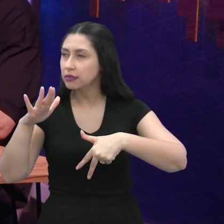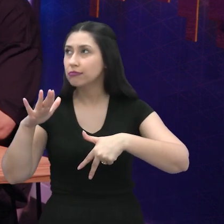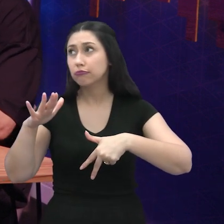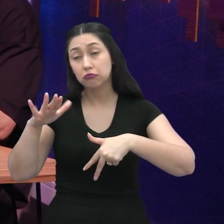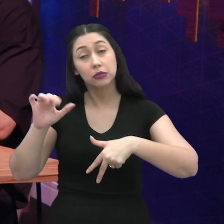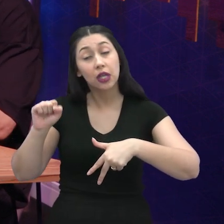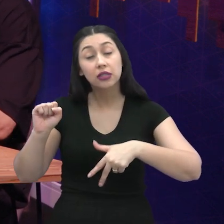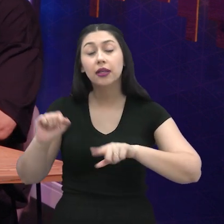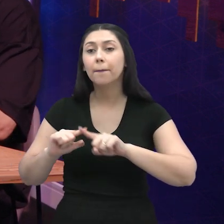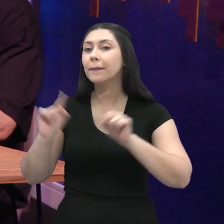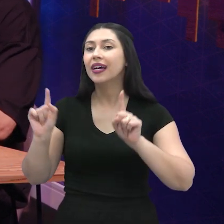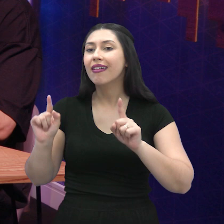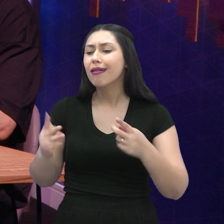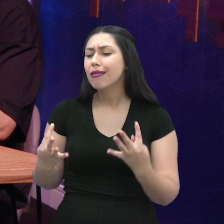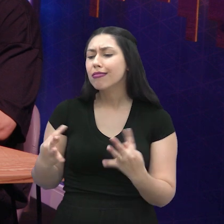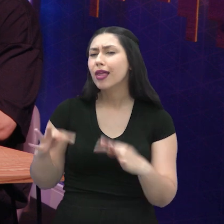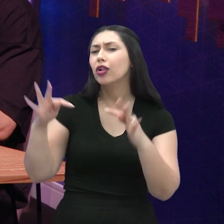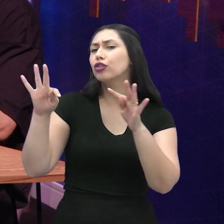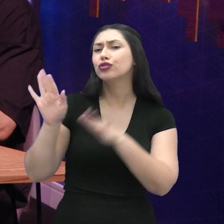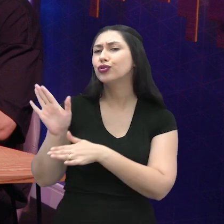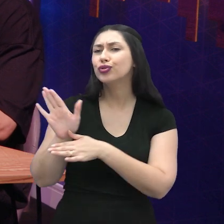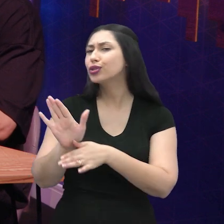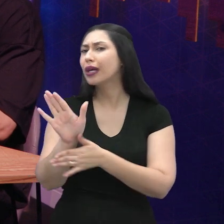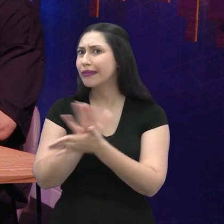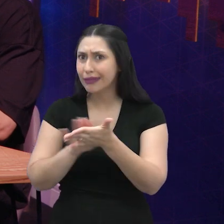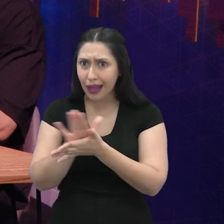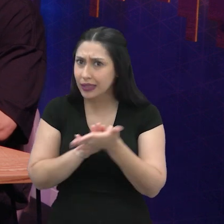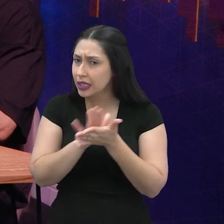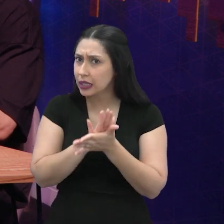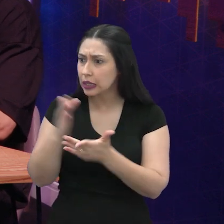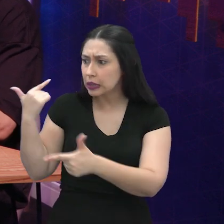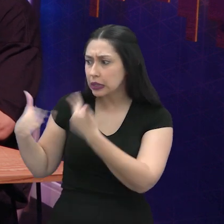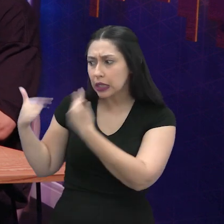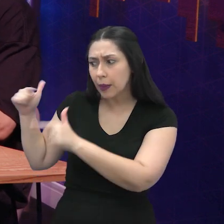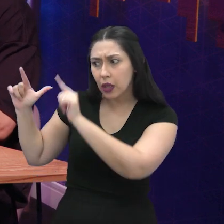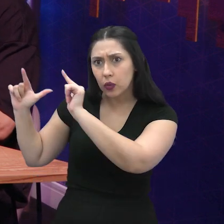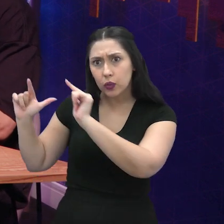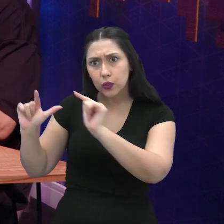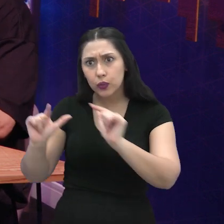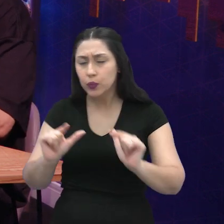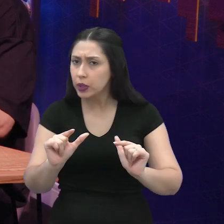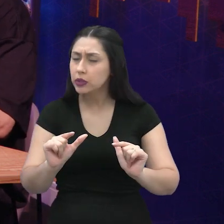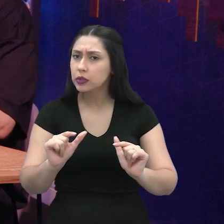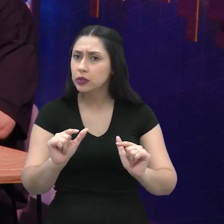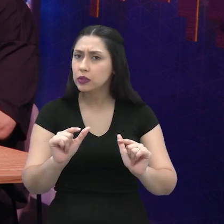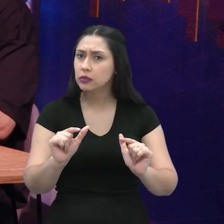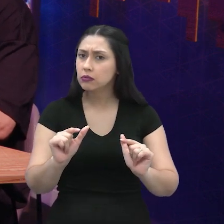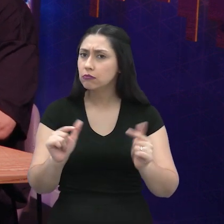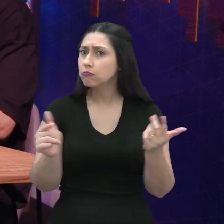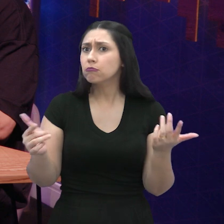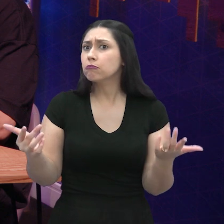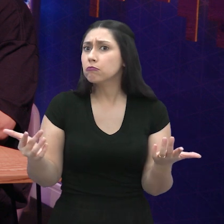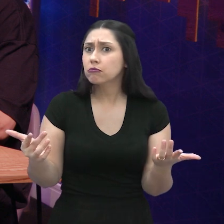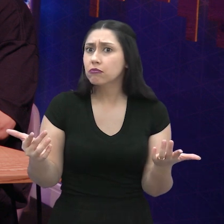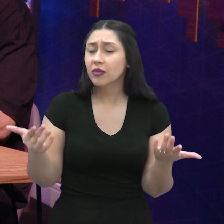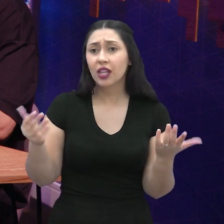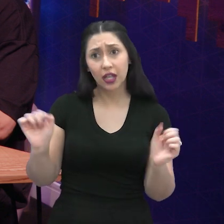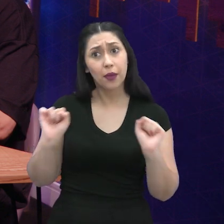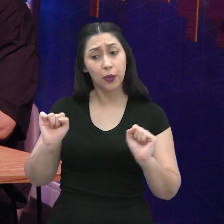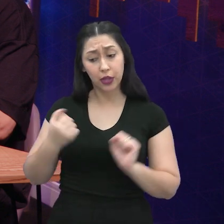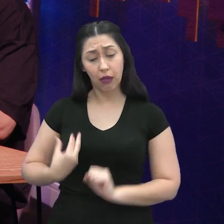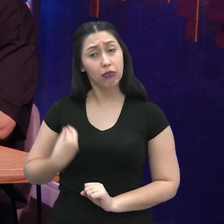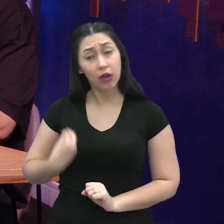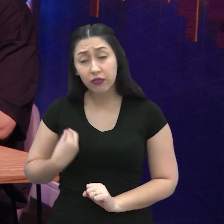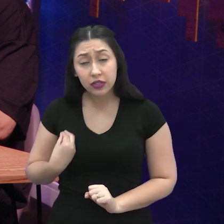isso deve ser um dos fatores, mas por que a tecnologia não está ajudando a gente a diminuir a nossa carga horária, né, de trabalho e